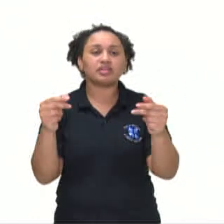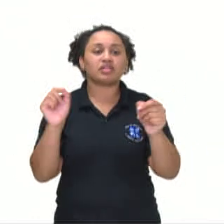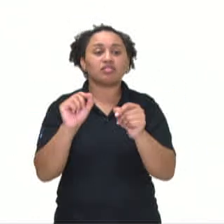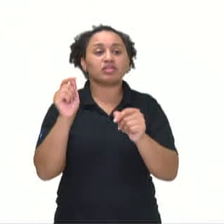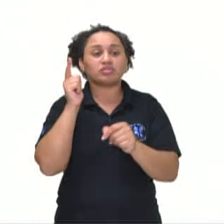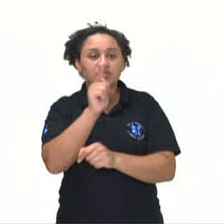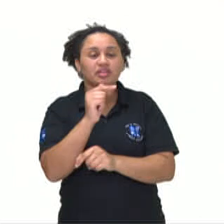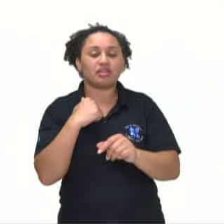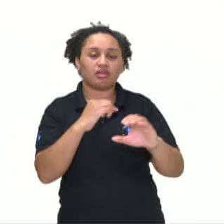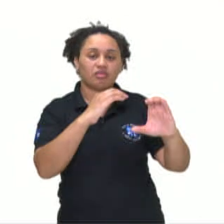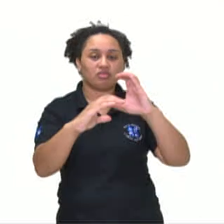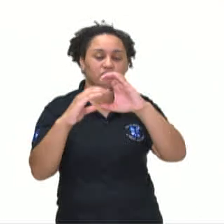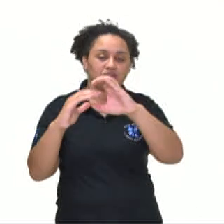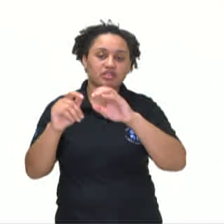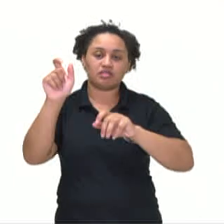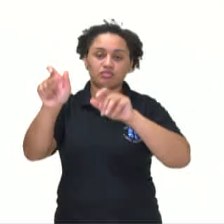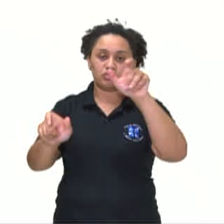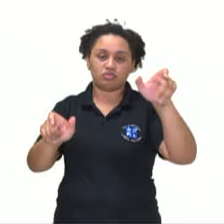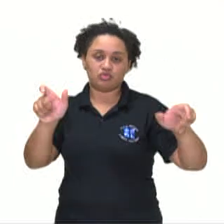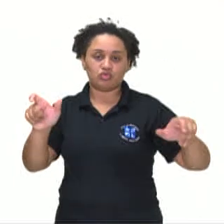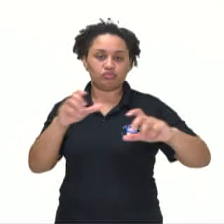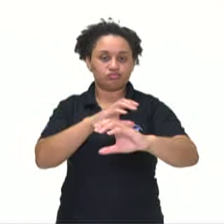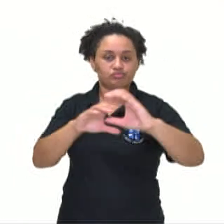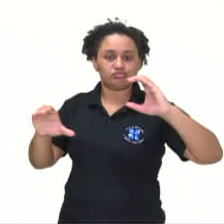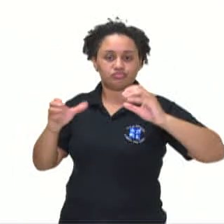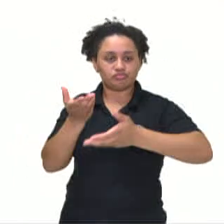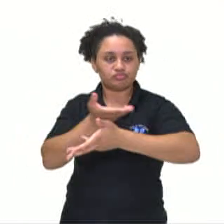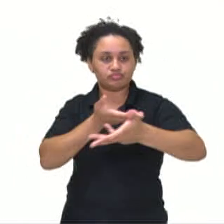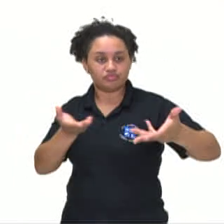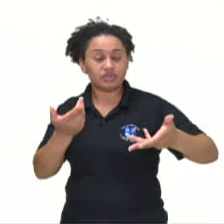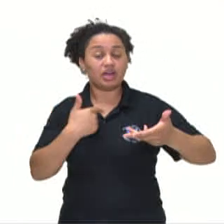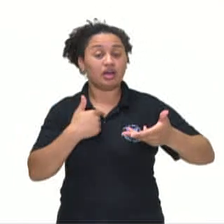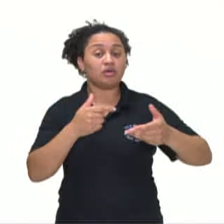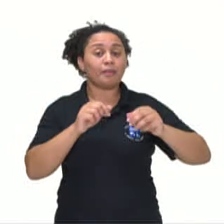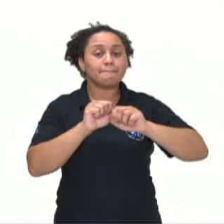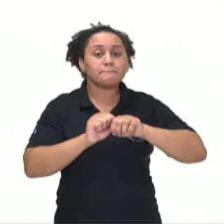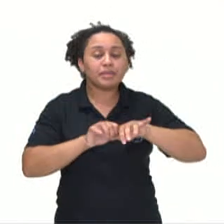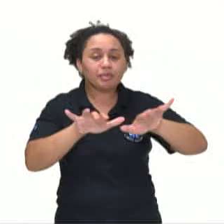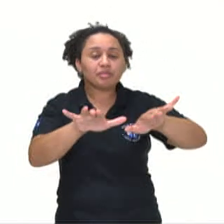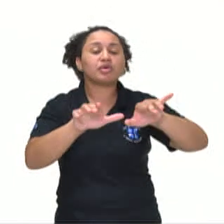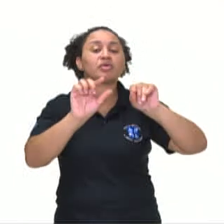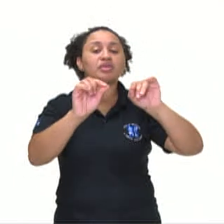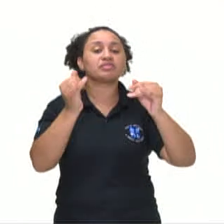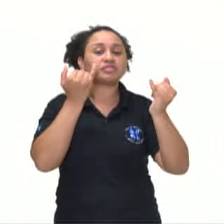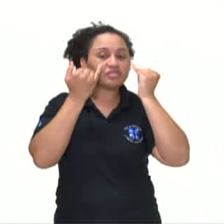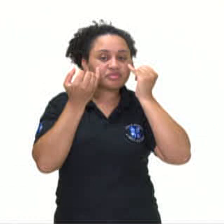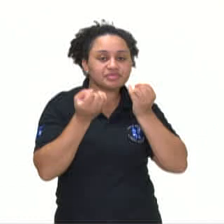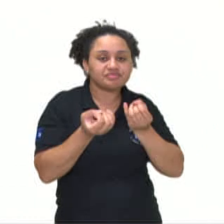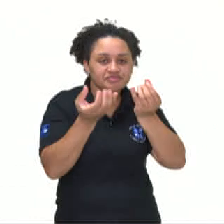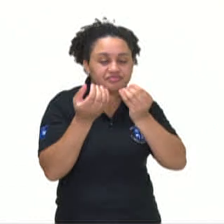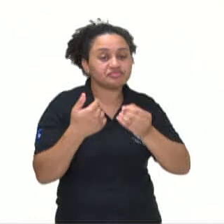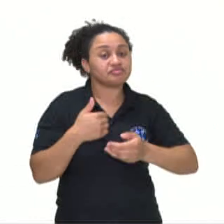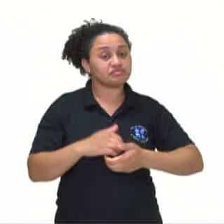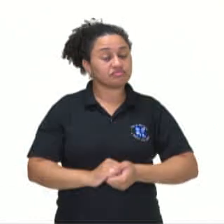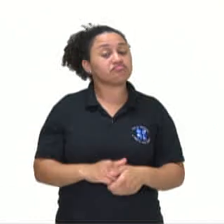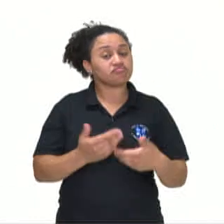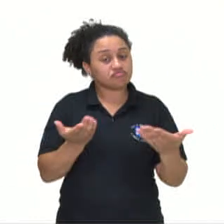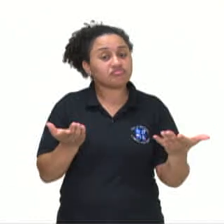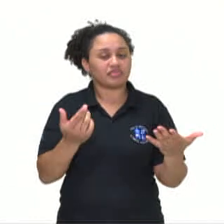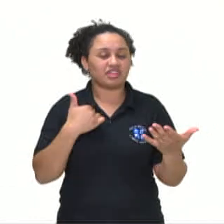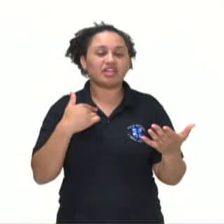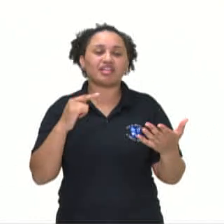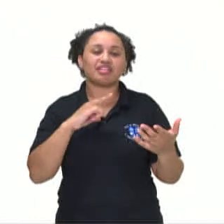a comunicação entre os indivíduos, propiciando a difusão de informações. Estes veículos têm